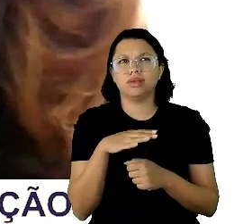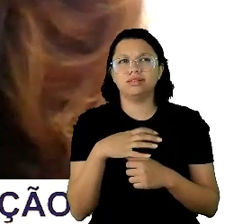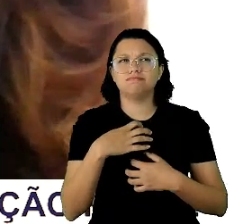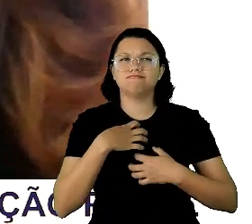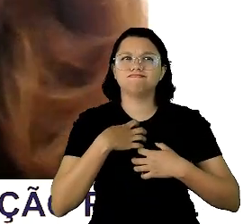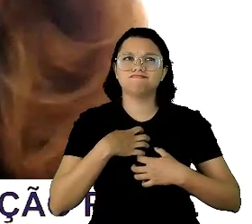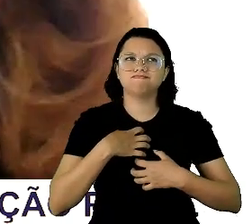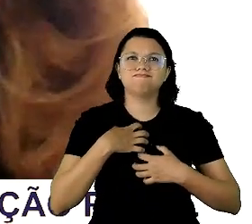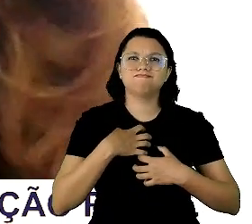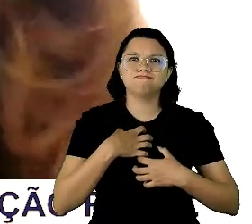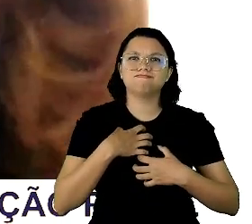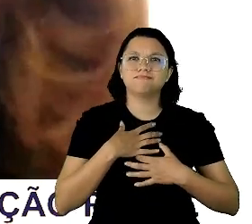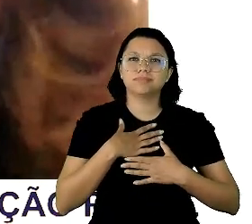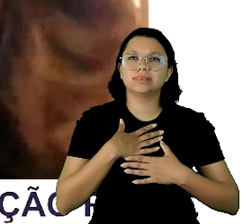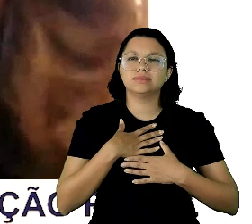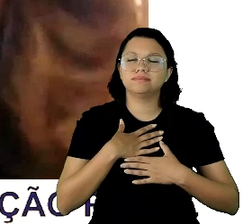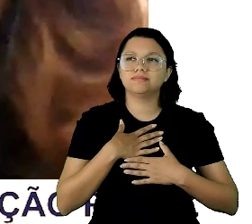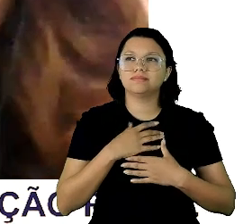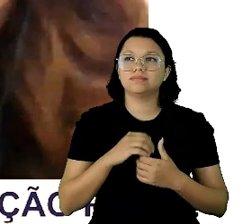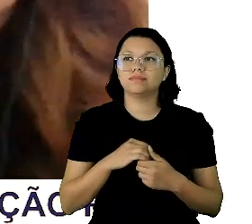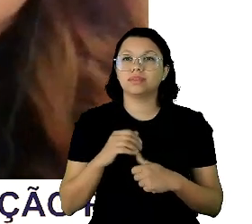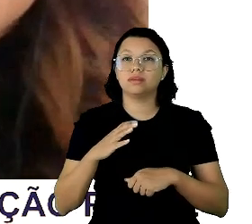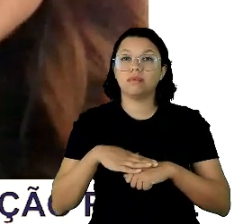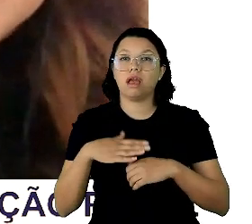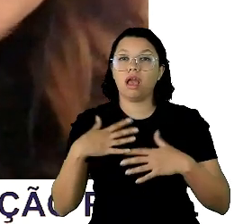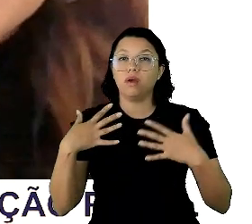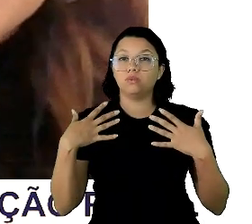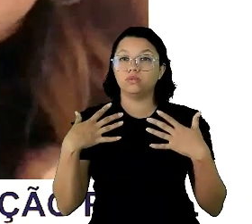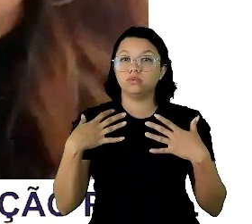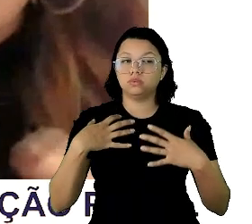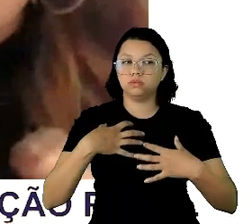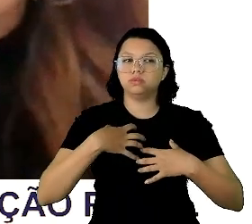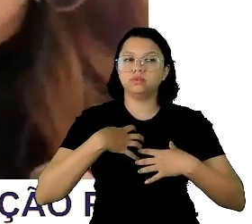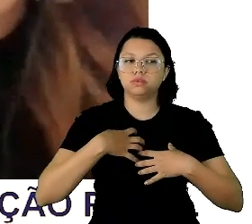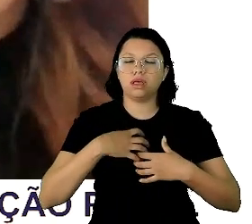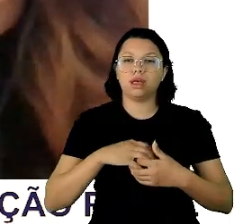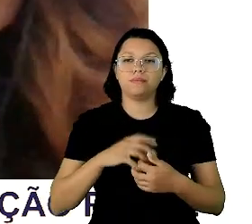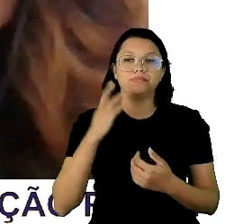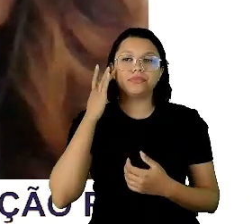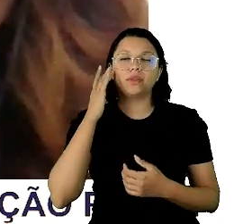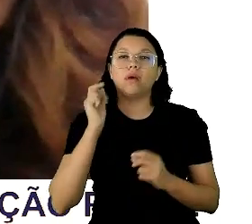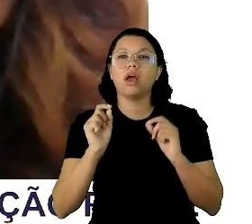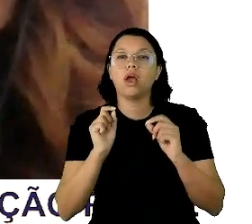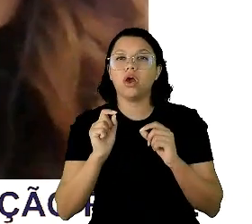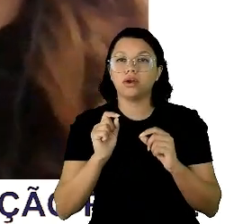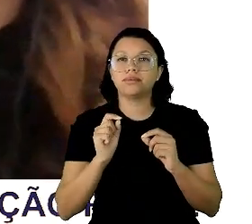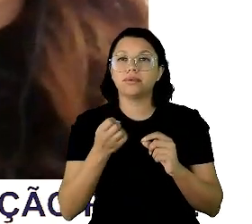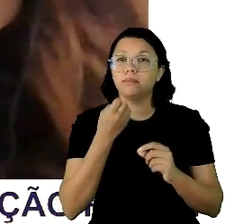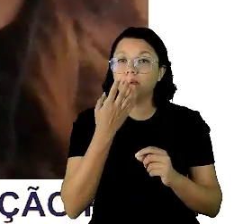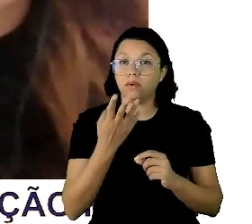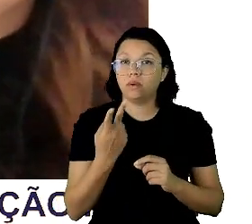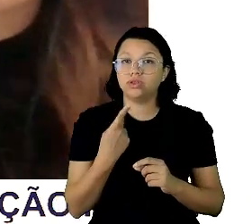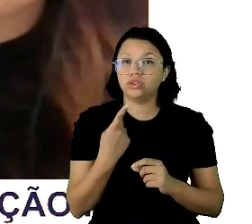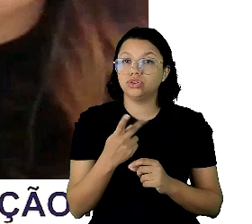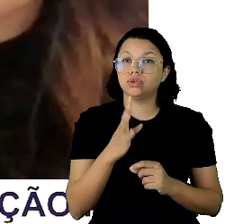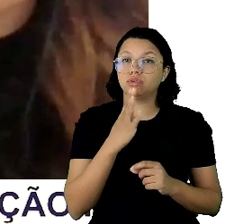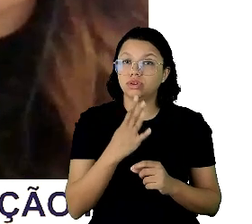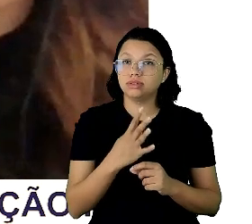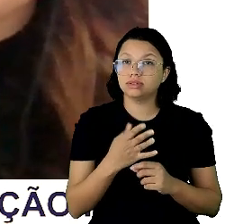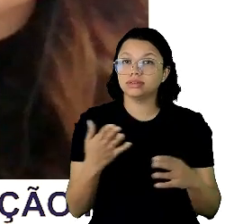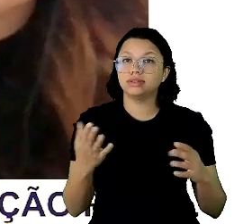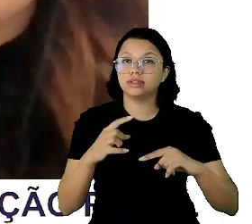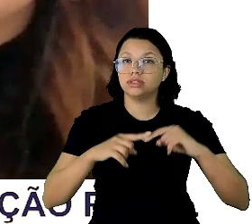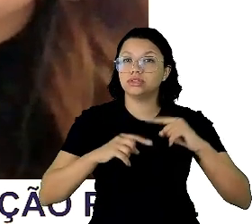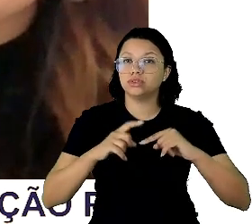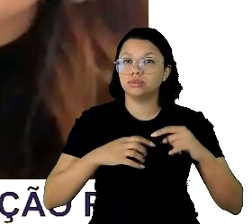sentimental, mais calorosa. Eu acho que vale a pena a gente conhecer esse instrumento como uma